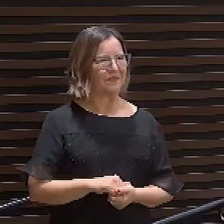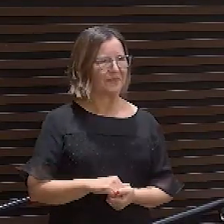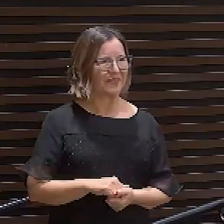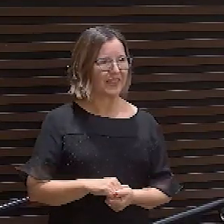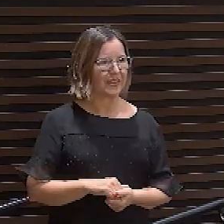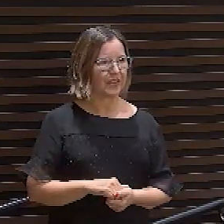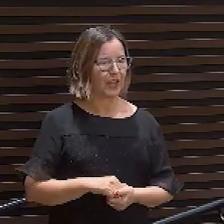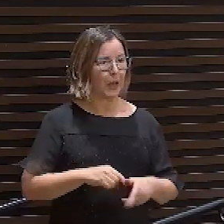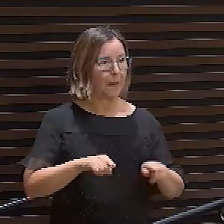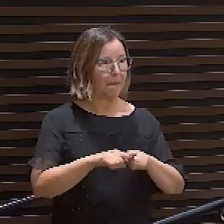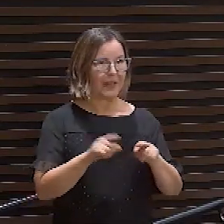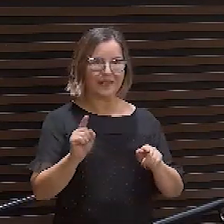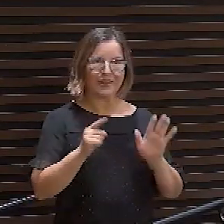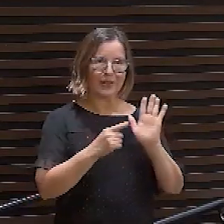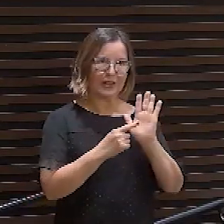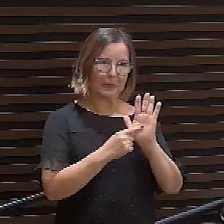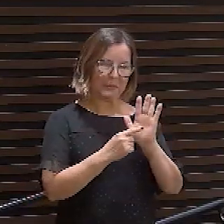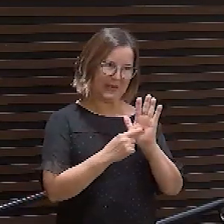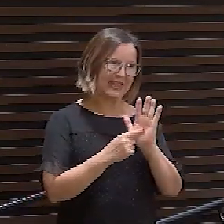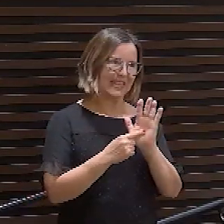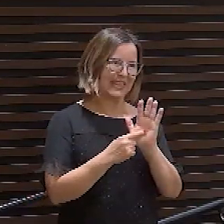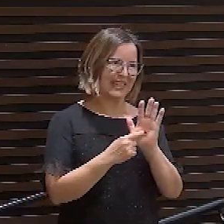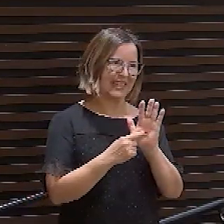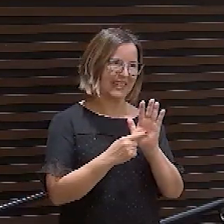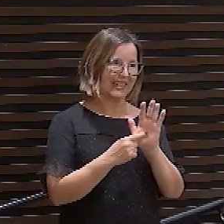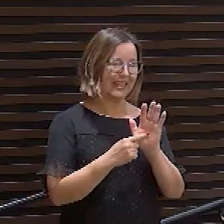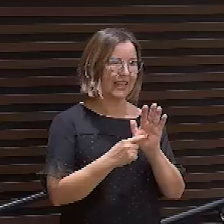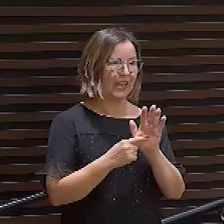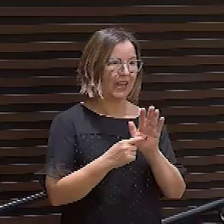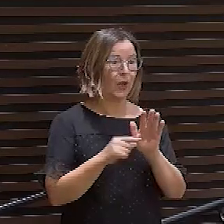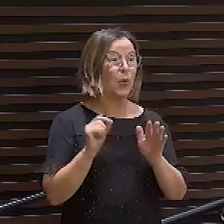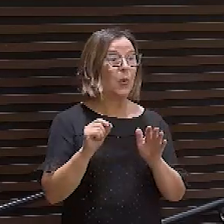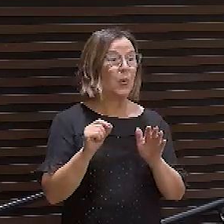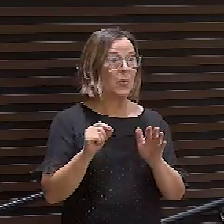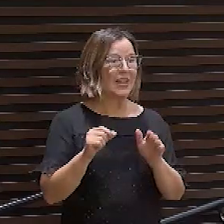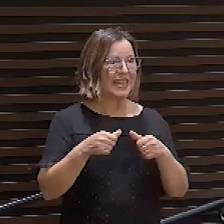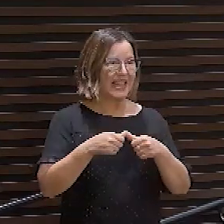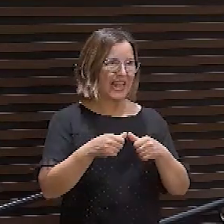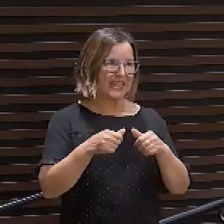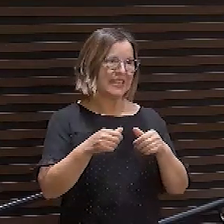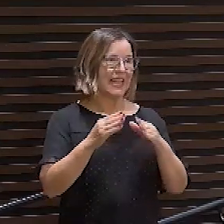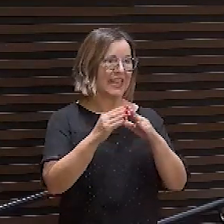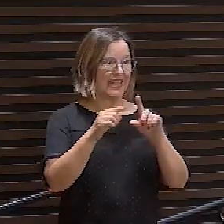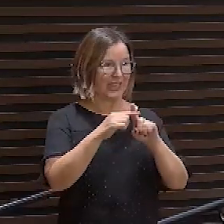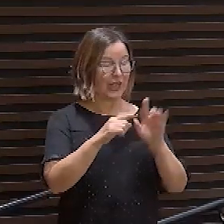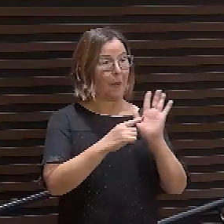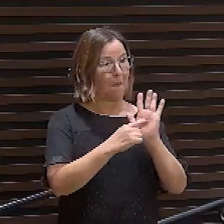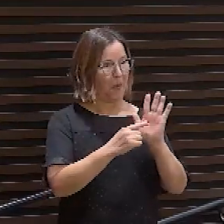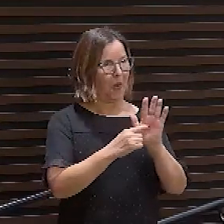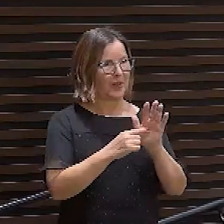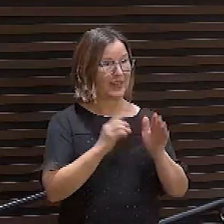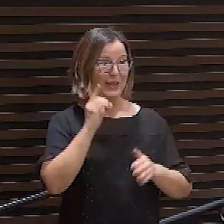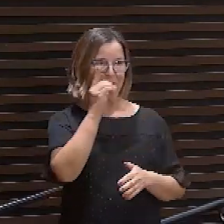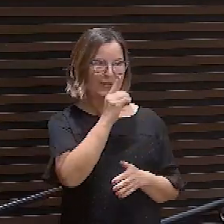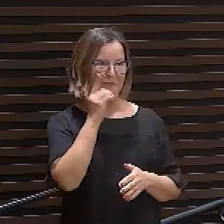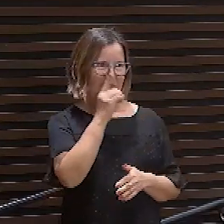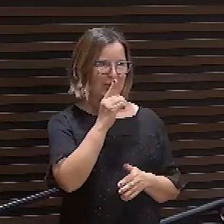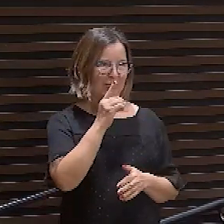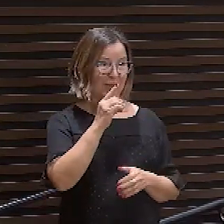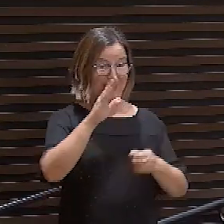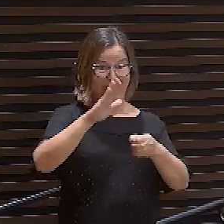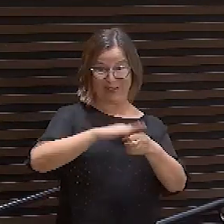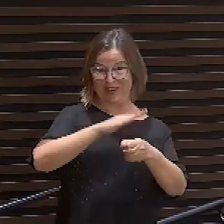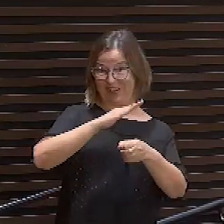mas não representa o que essa igreja mostra no domingo. Está todo mundo